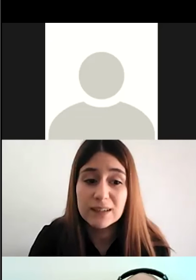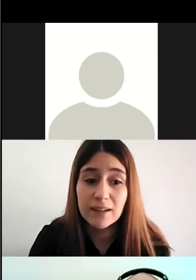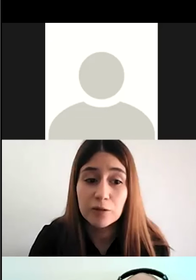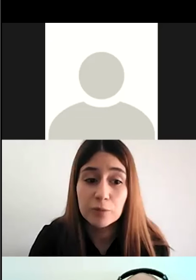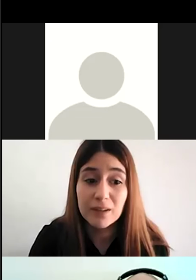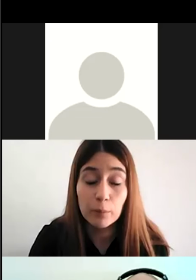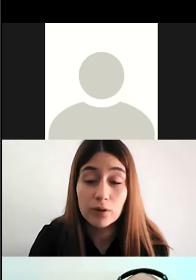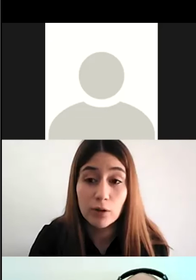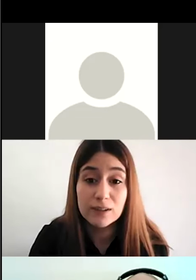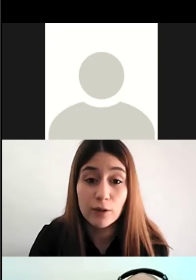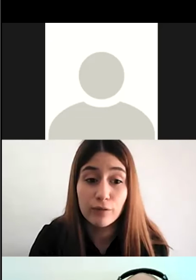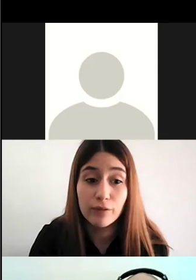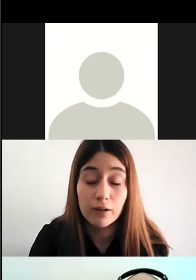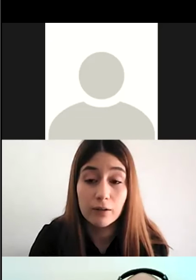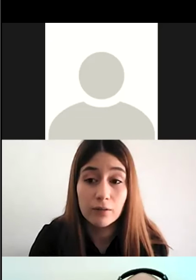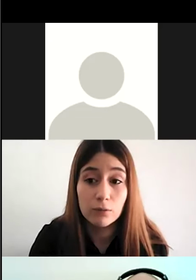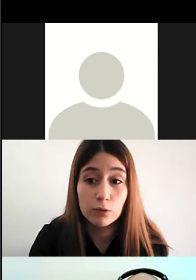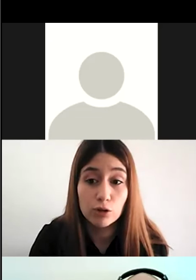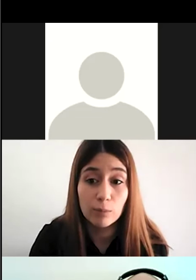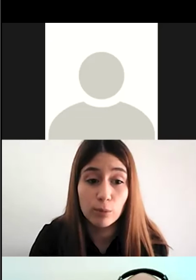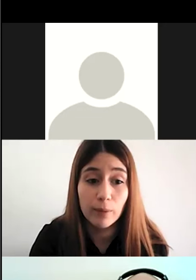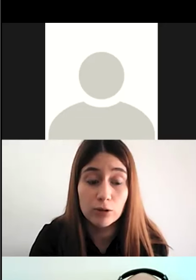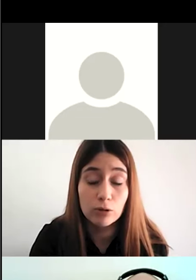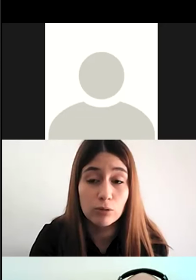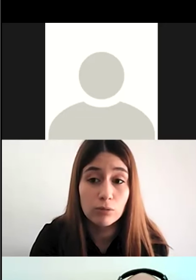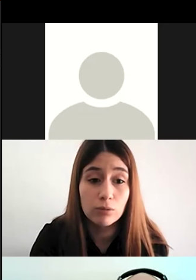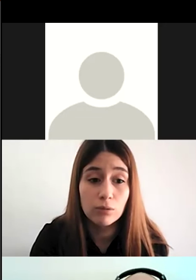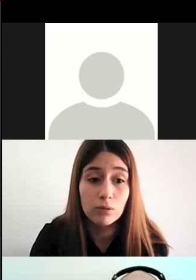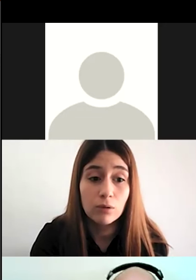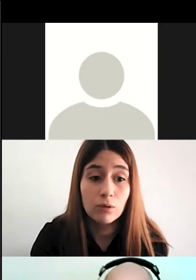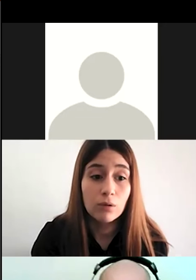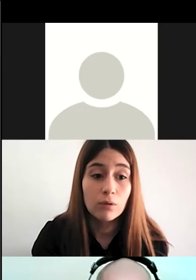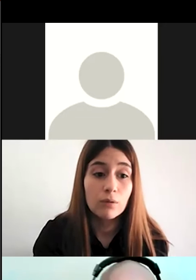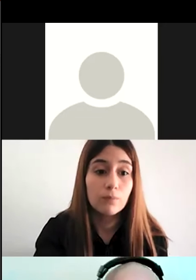não estou a conseguir interpretar porque não consigo ouvir. O som está muito baixo.